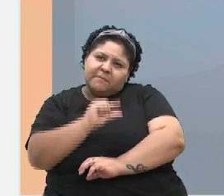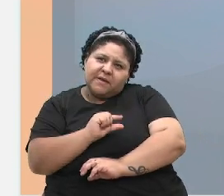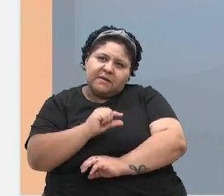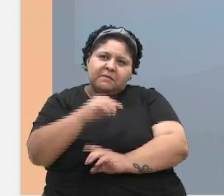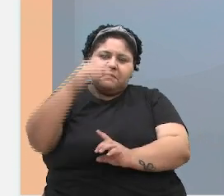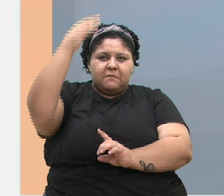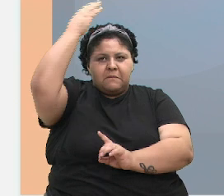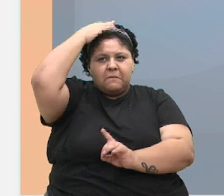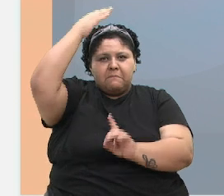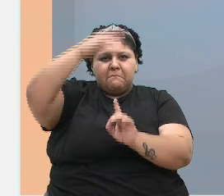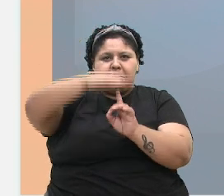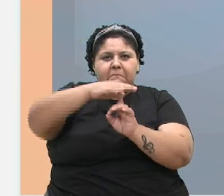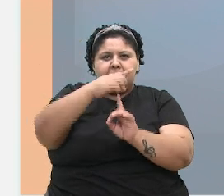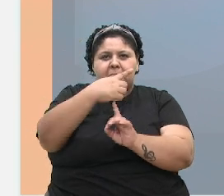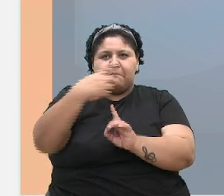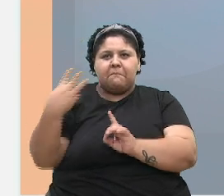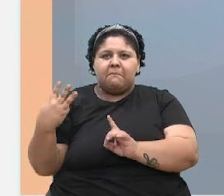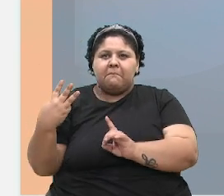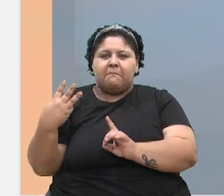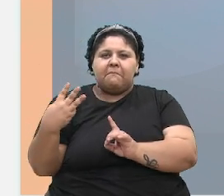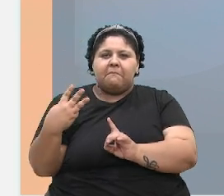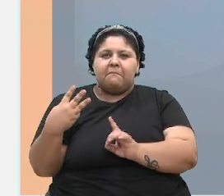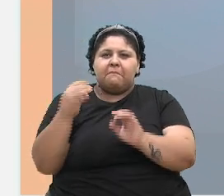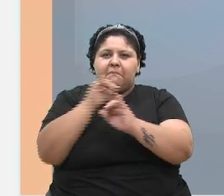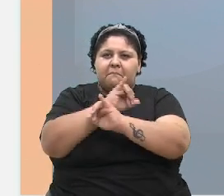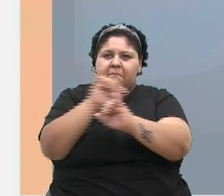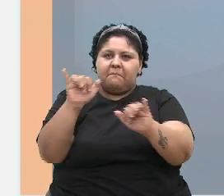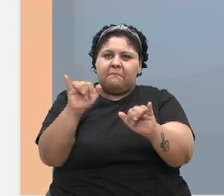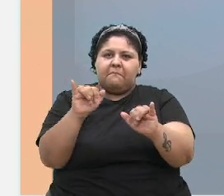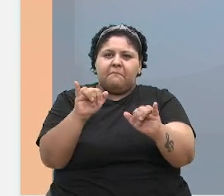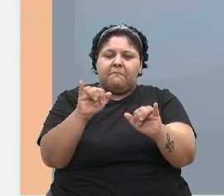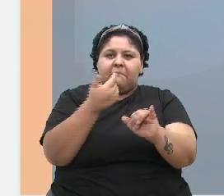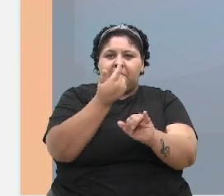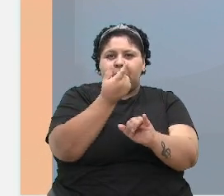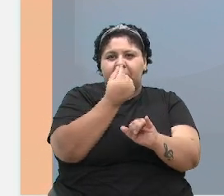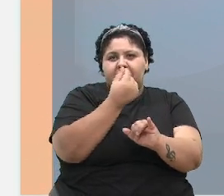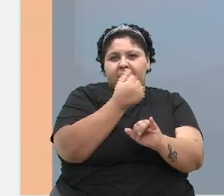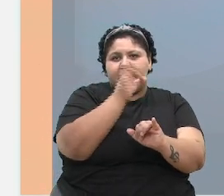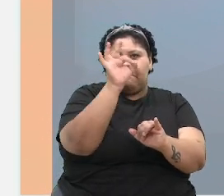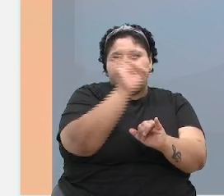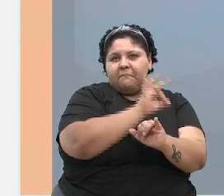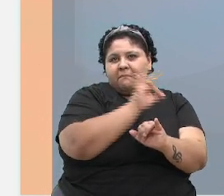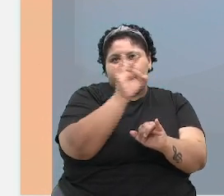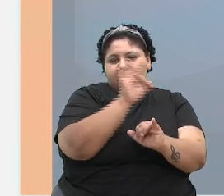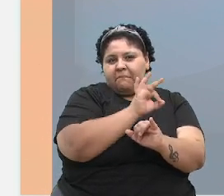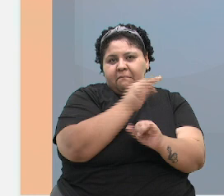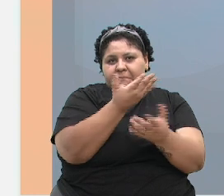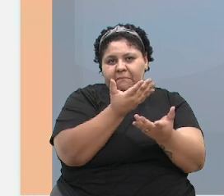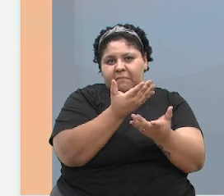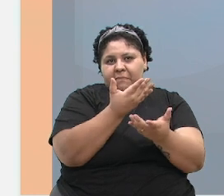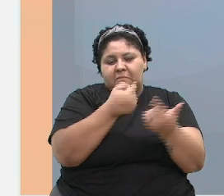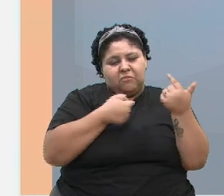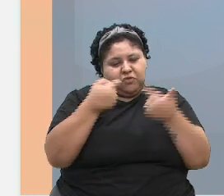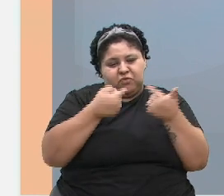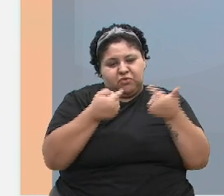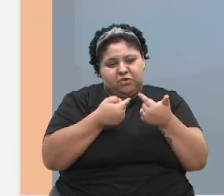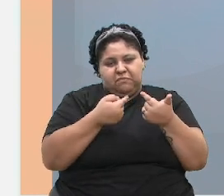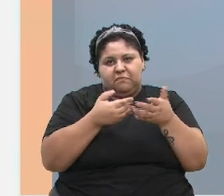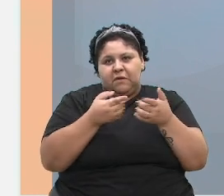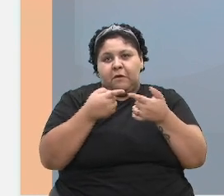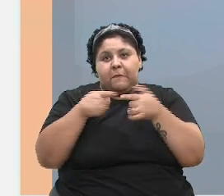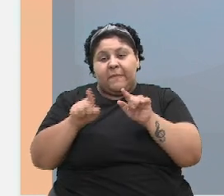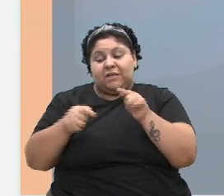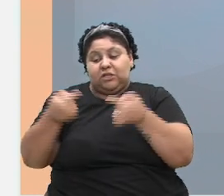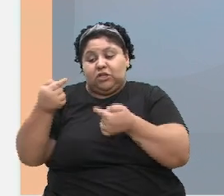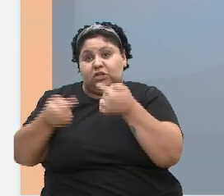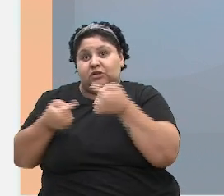tem 13, e aí nós temos os índices, né, que são índices econômicos, que aqui não vale tanto a pena discutir, mas o que vale